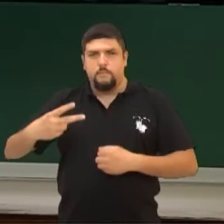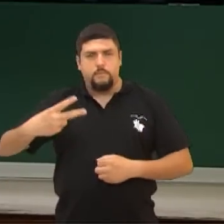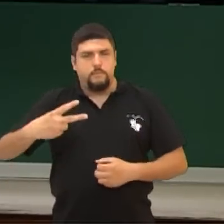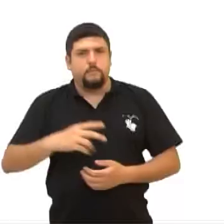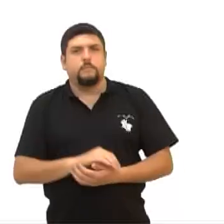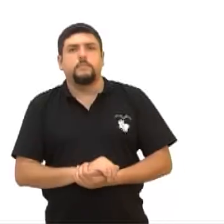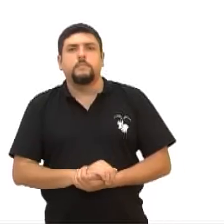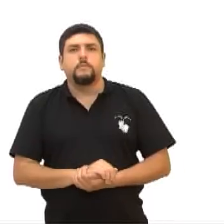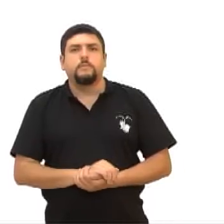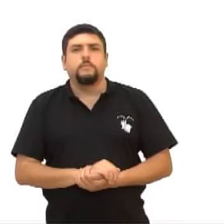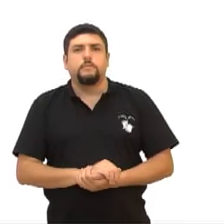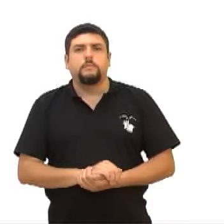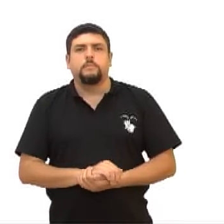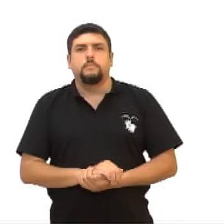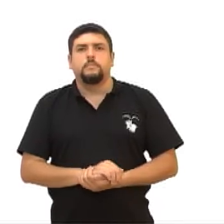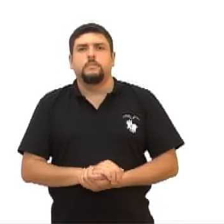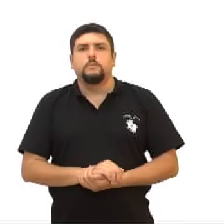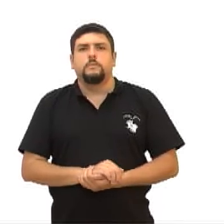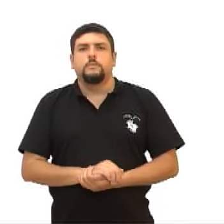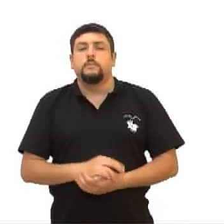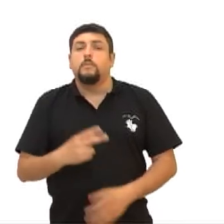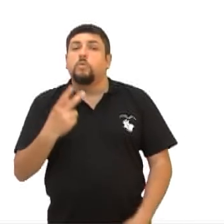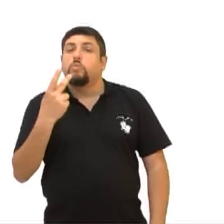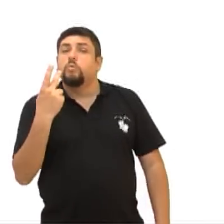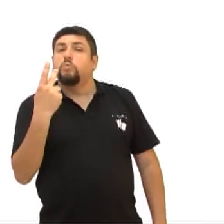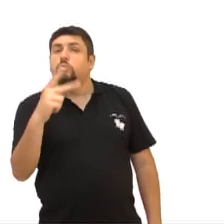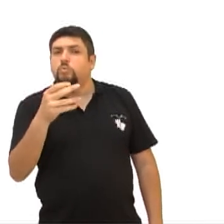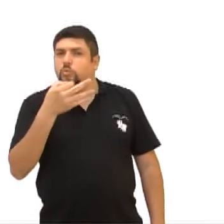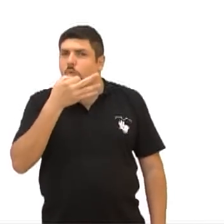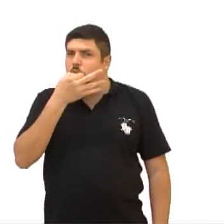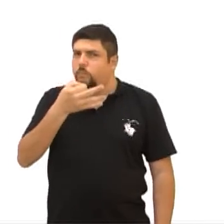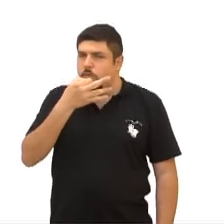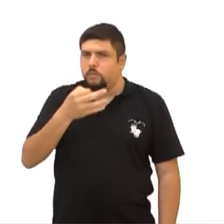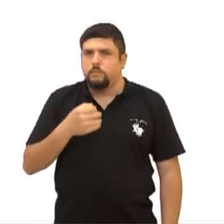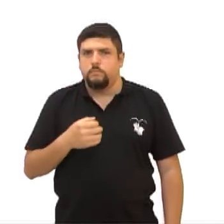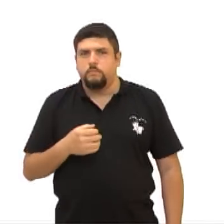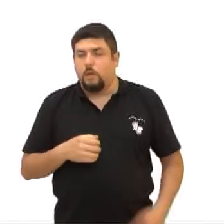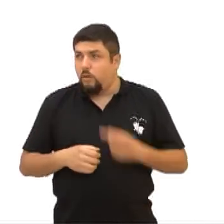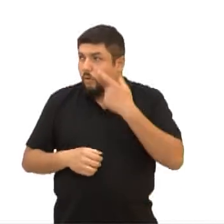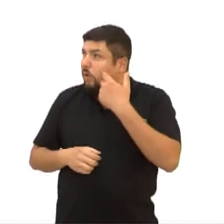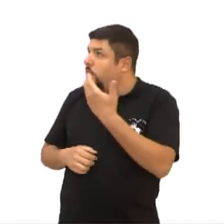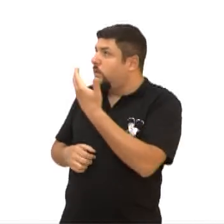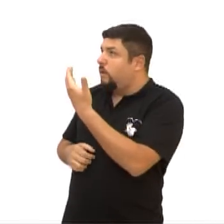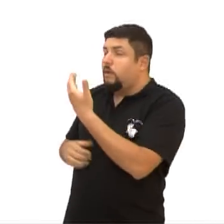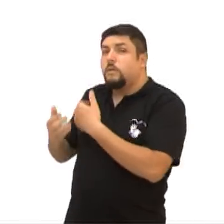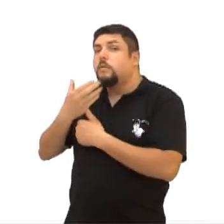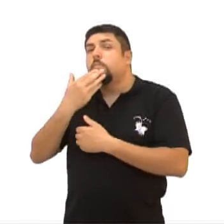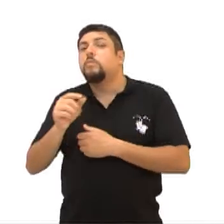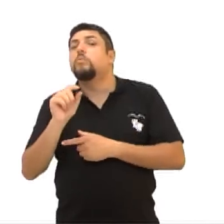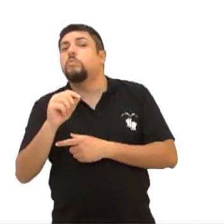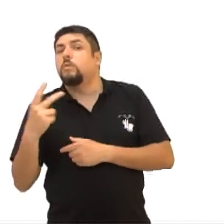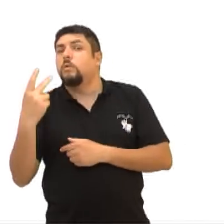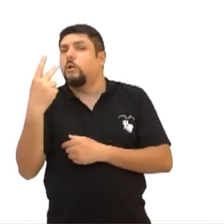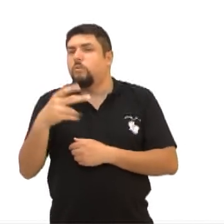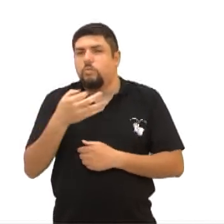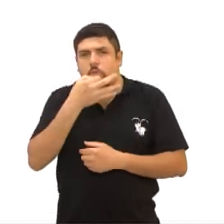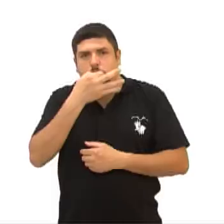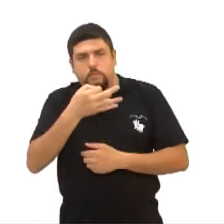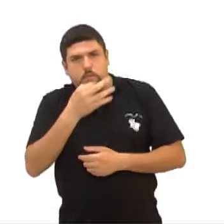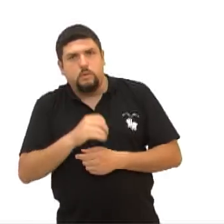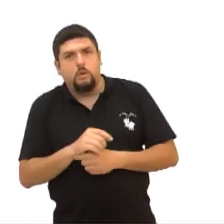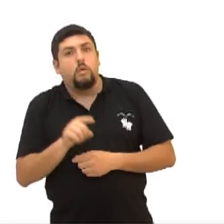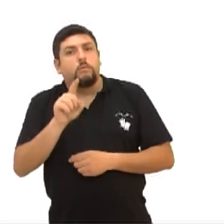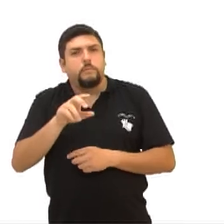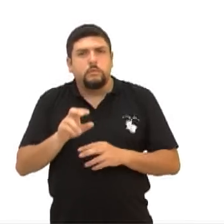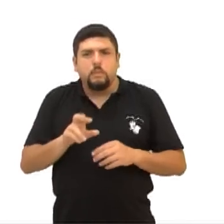2. Em sua opinião, quando a professora pede a sua opinião, tudo que você